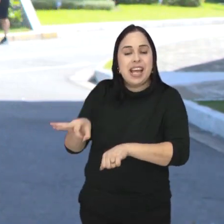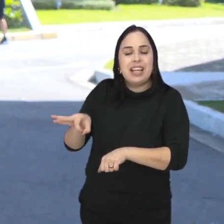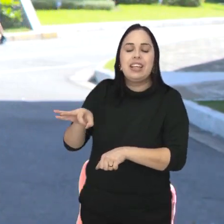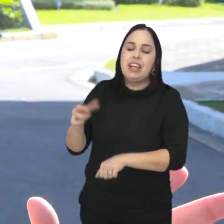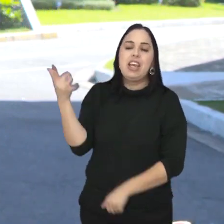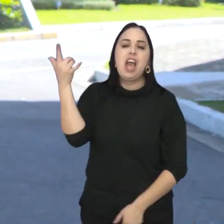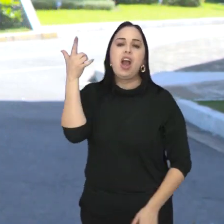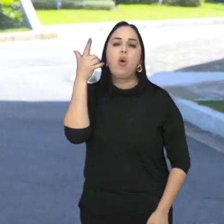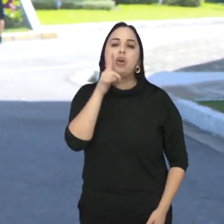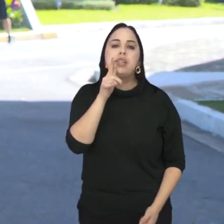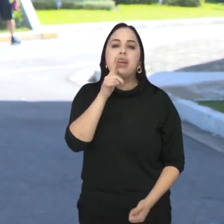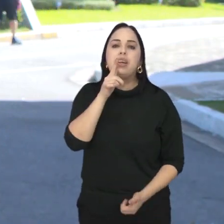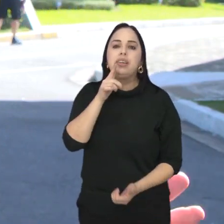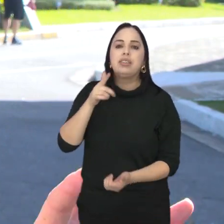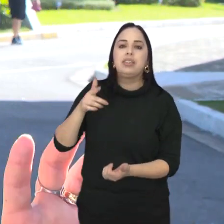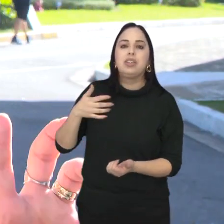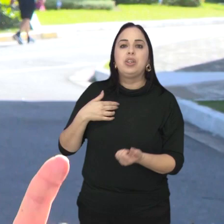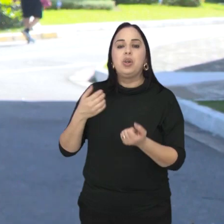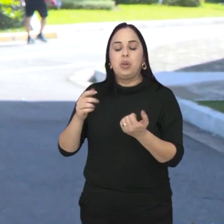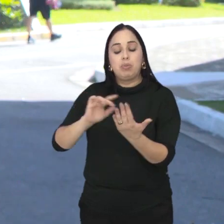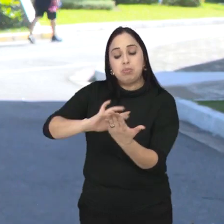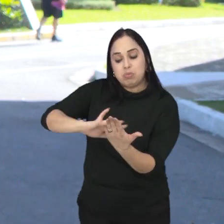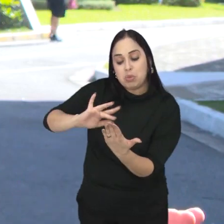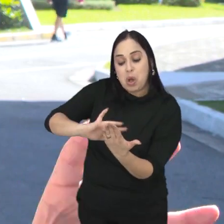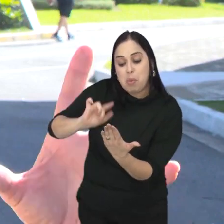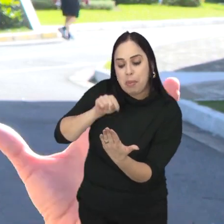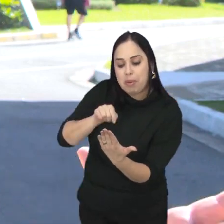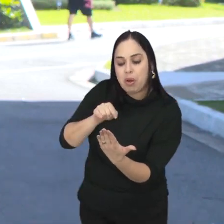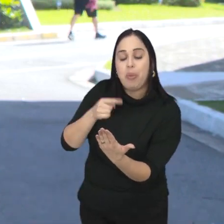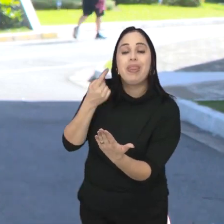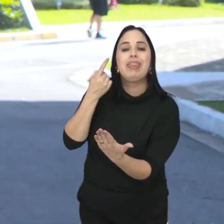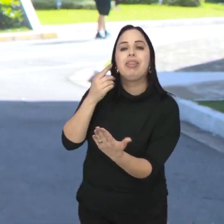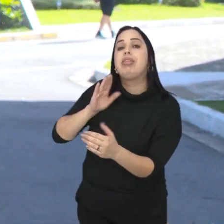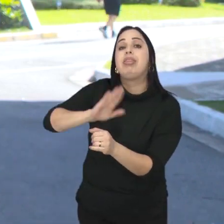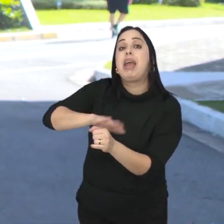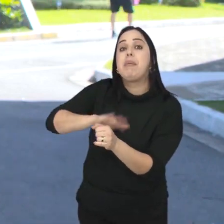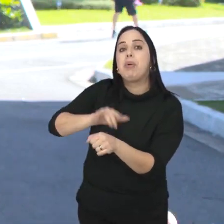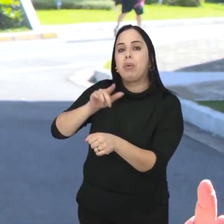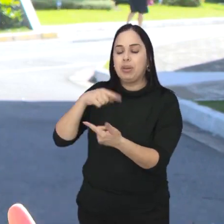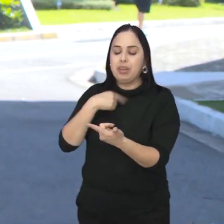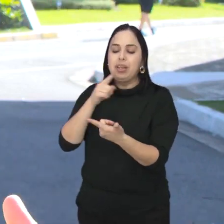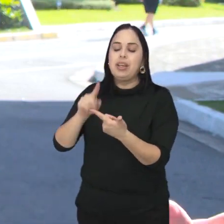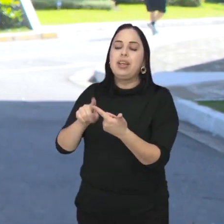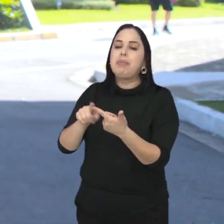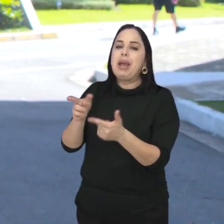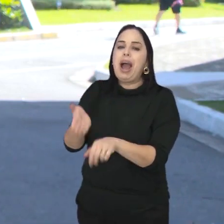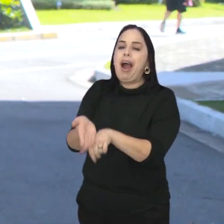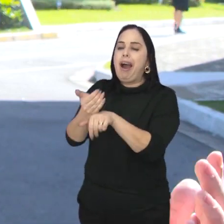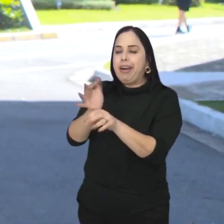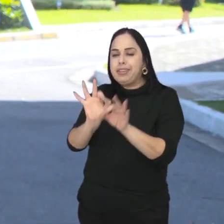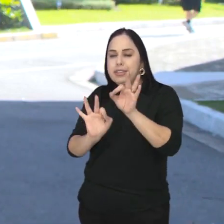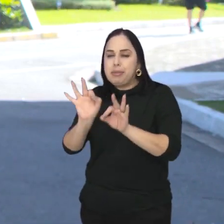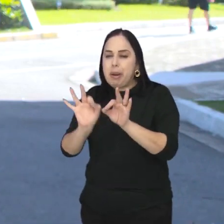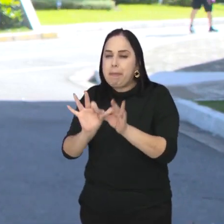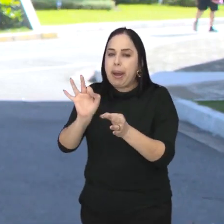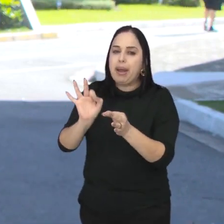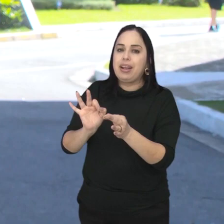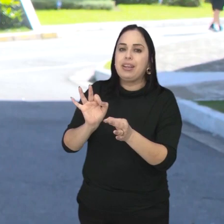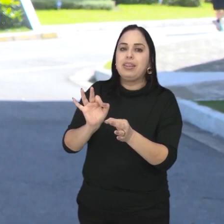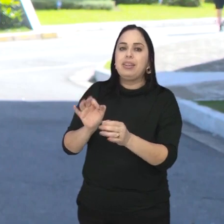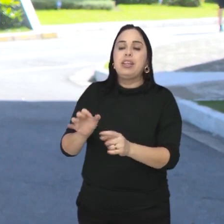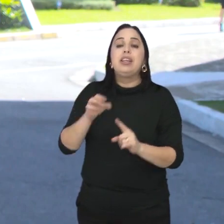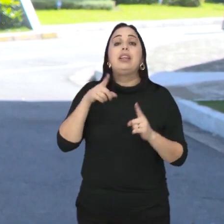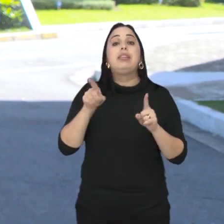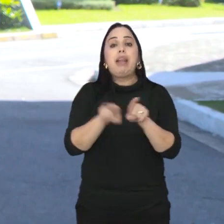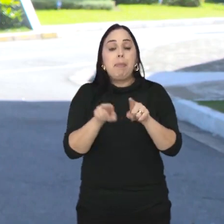né? E ele consegue ver exatamente dentro do aplicativo em quanto tempo o ônibus chega e qual o tempo que ele precisa se programar, saindo de onde ele está,